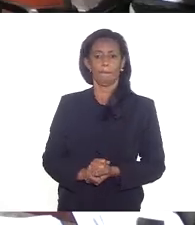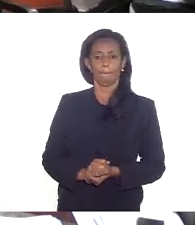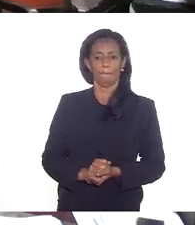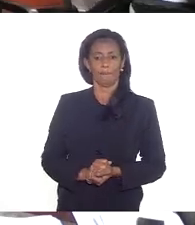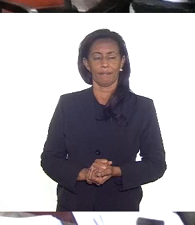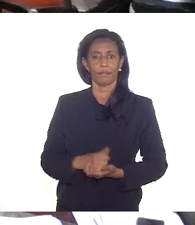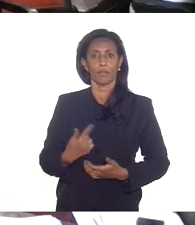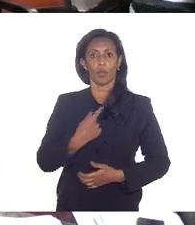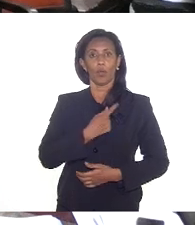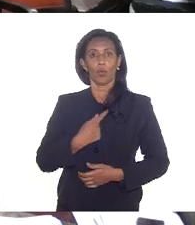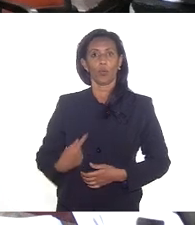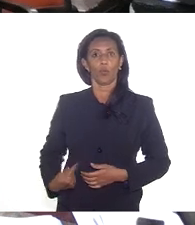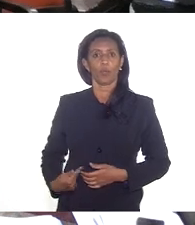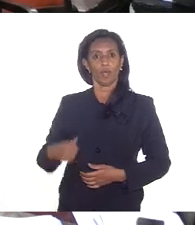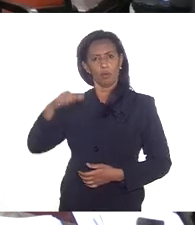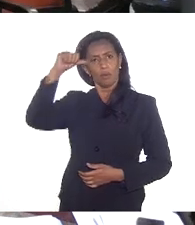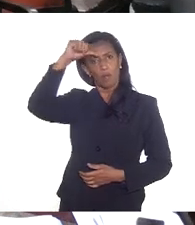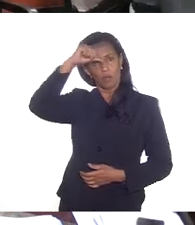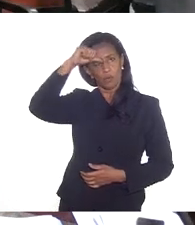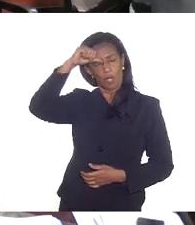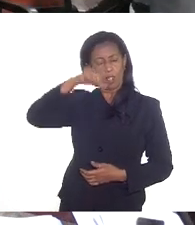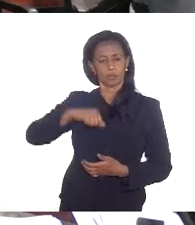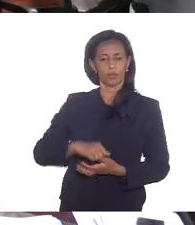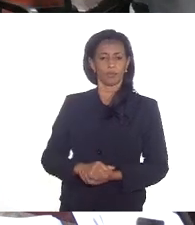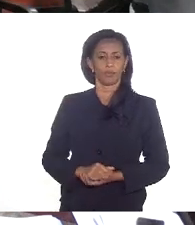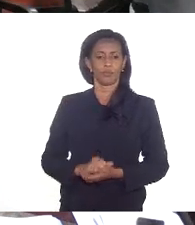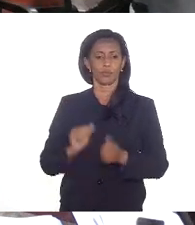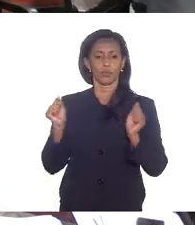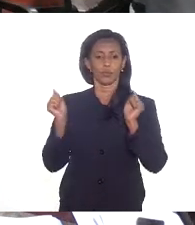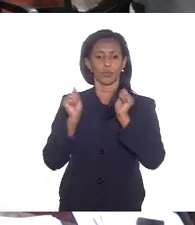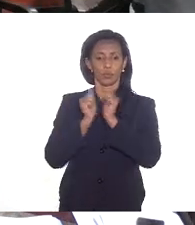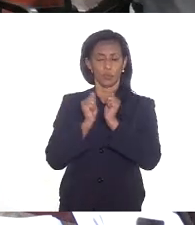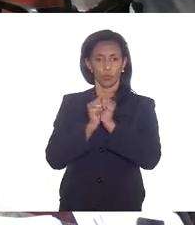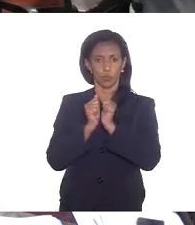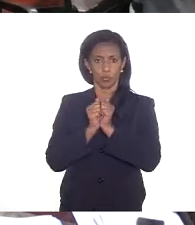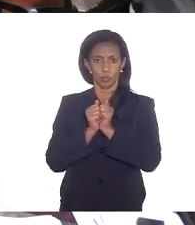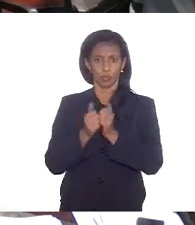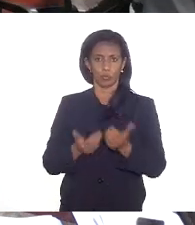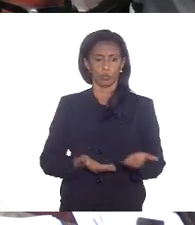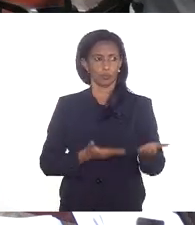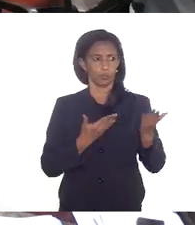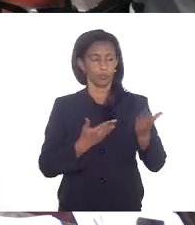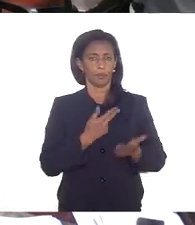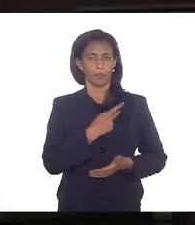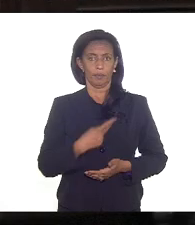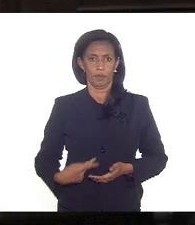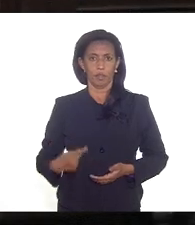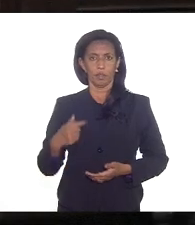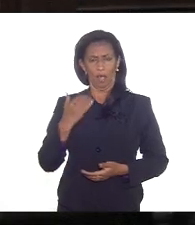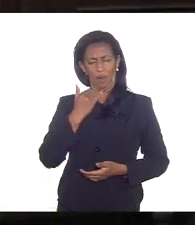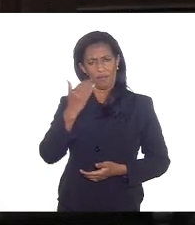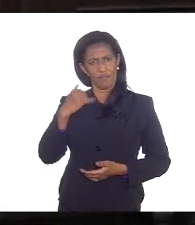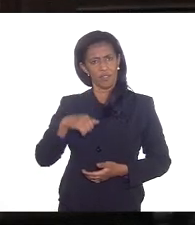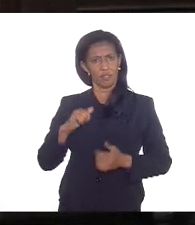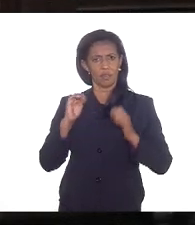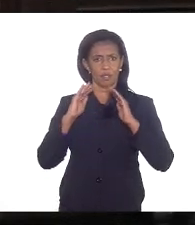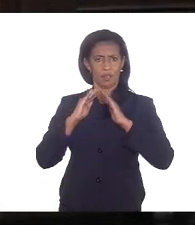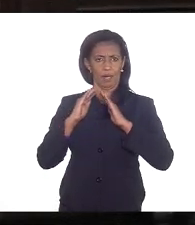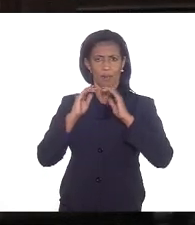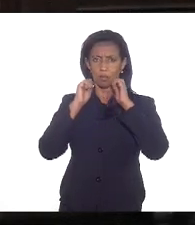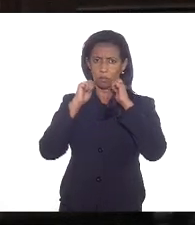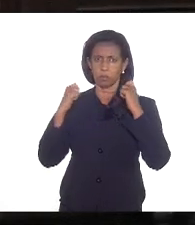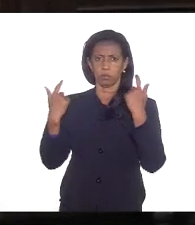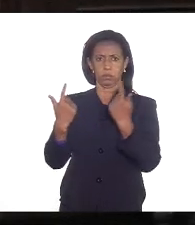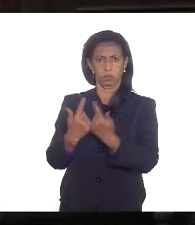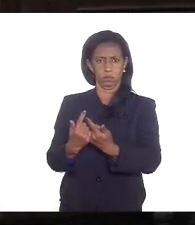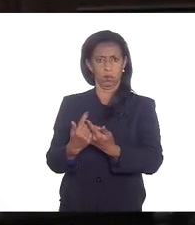o governo todo Castro e juntamente com vossa excelência' à frente desta casa com muito